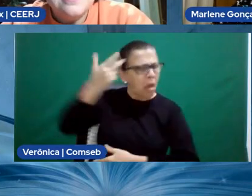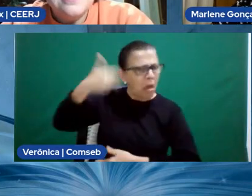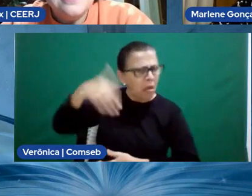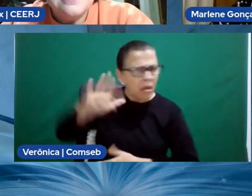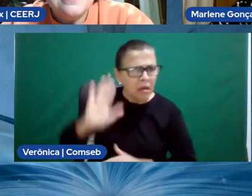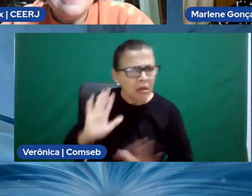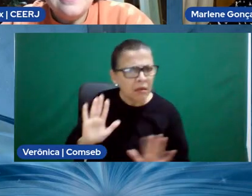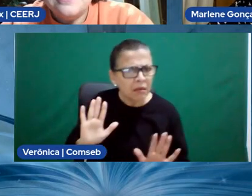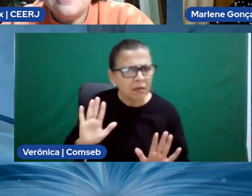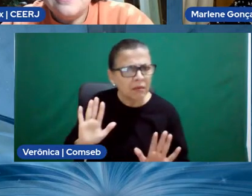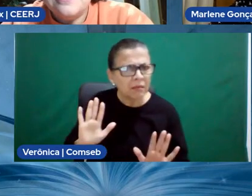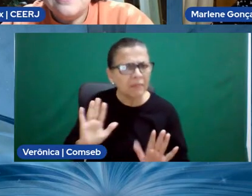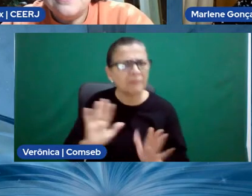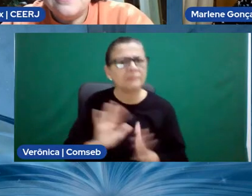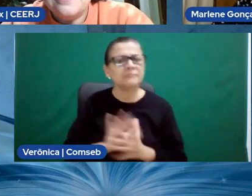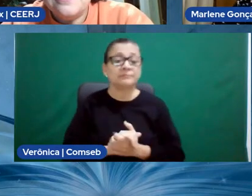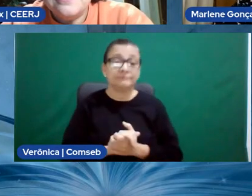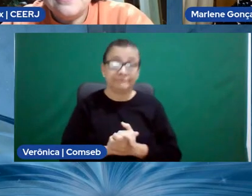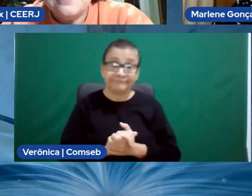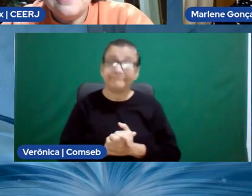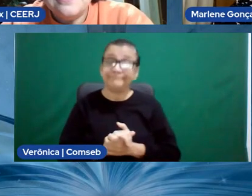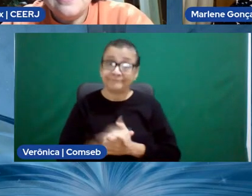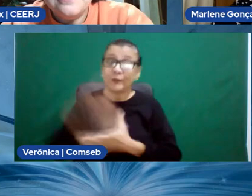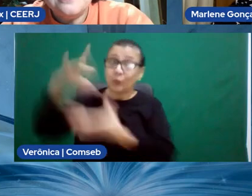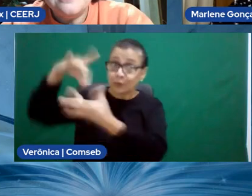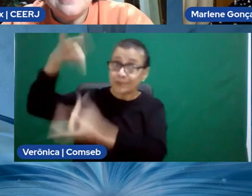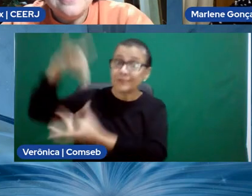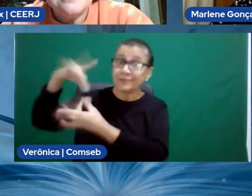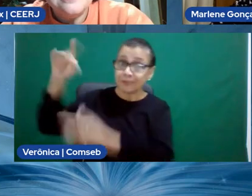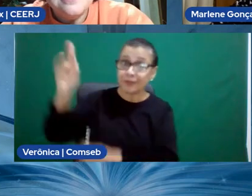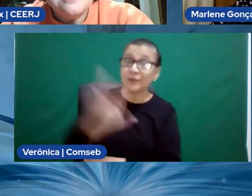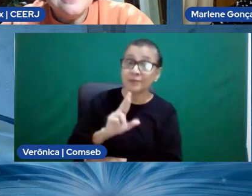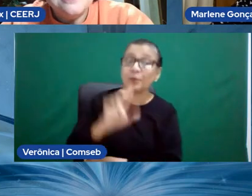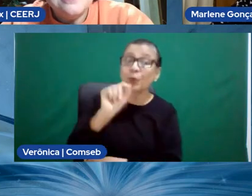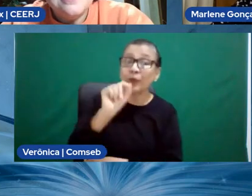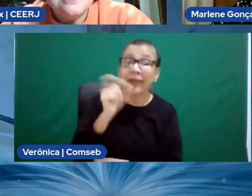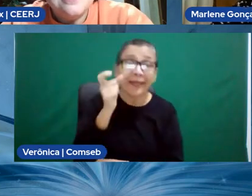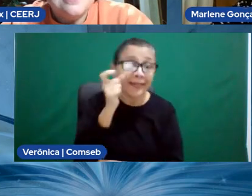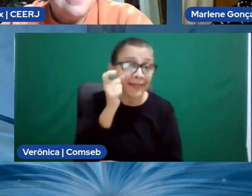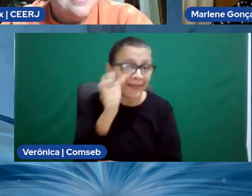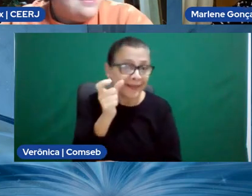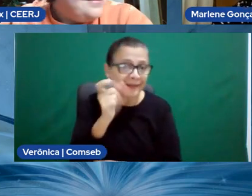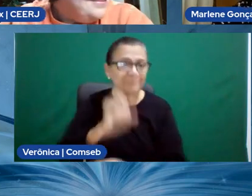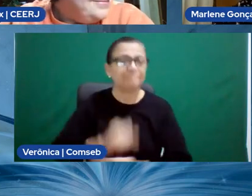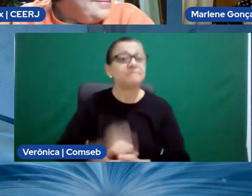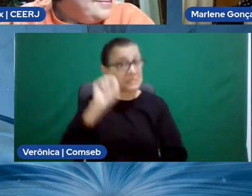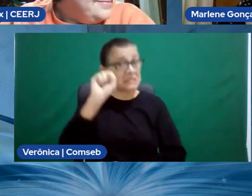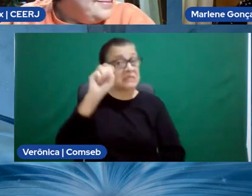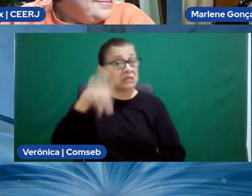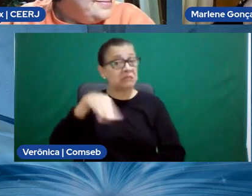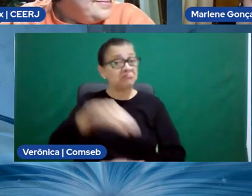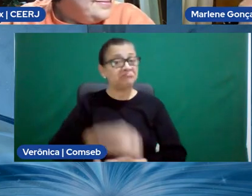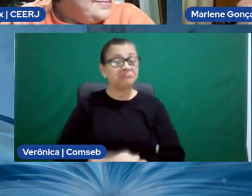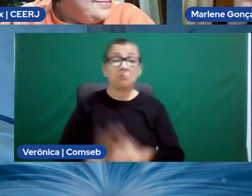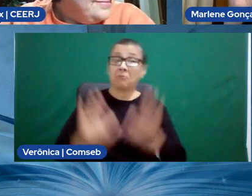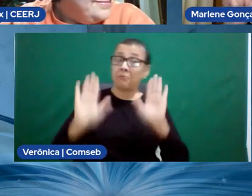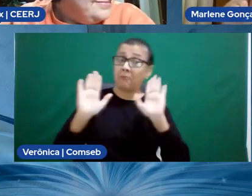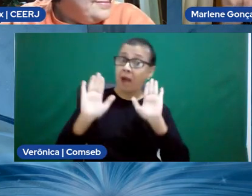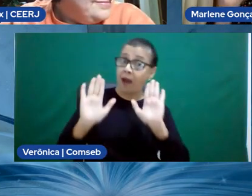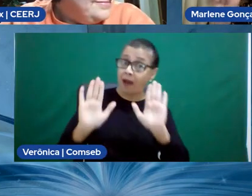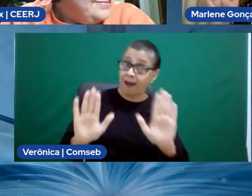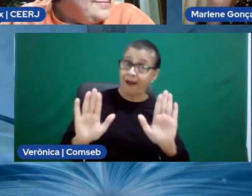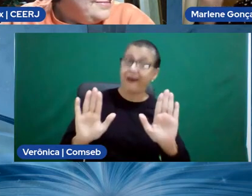Muito bom. Os espíritos responderam o quê? Olha que interessante. Sim, mas o